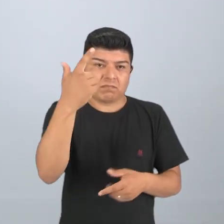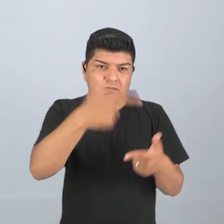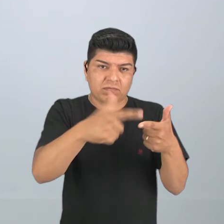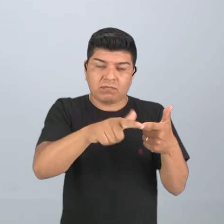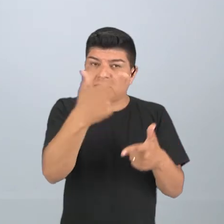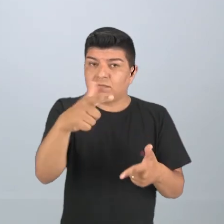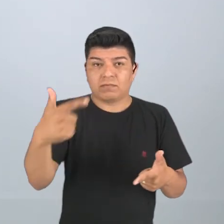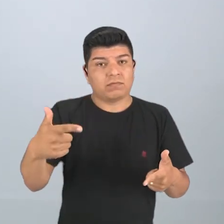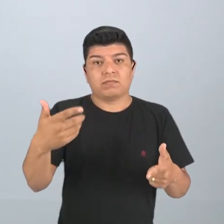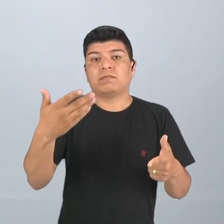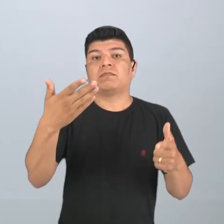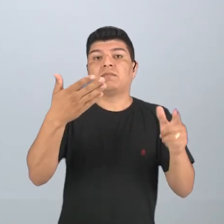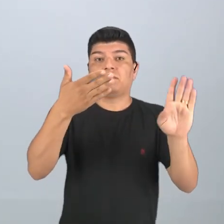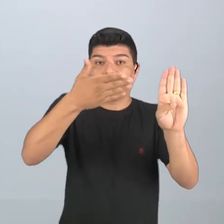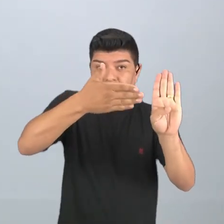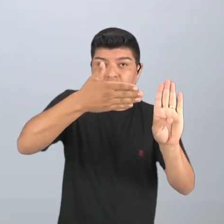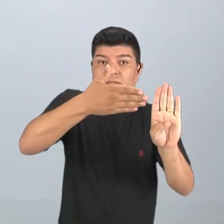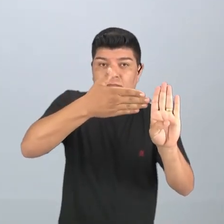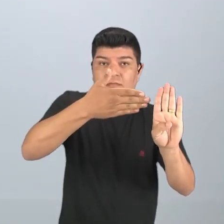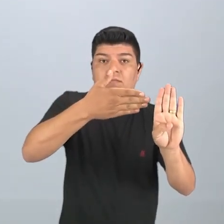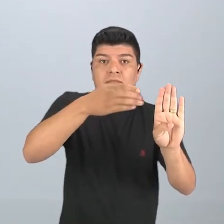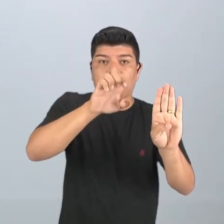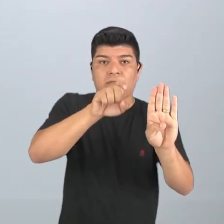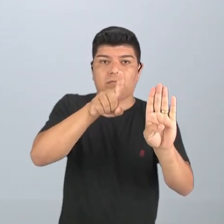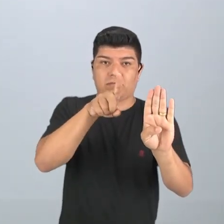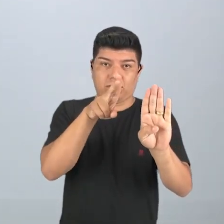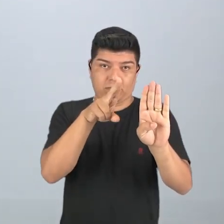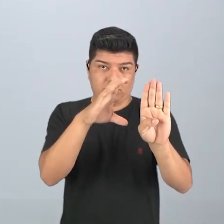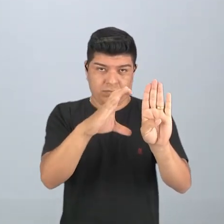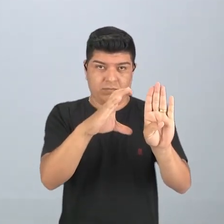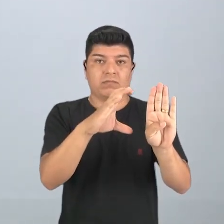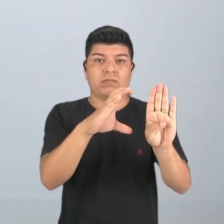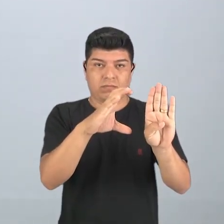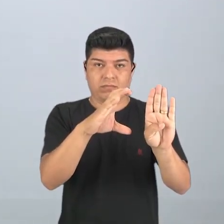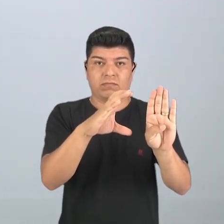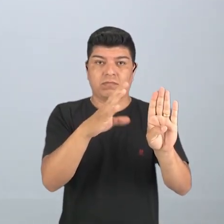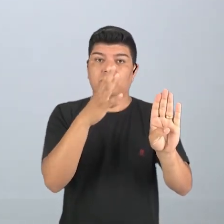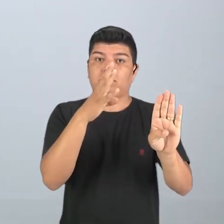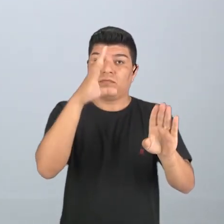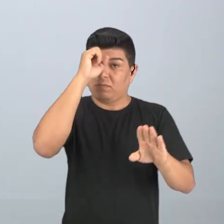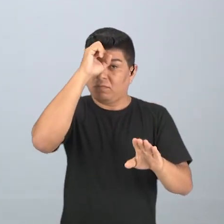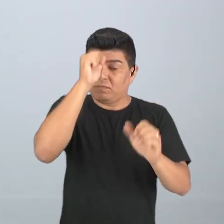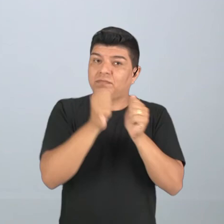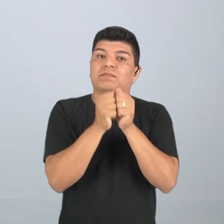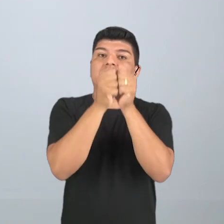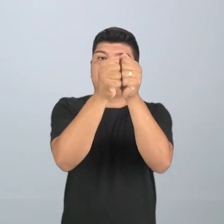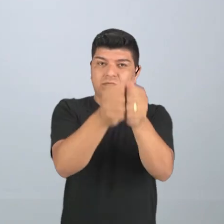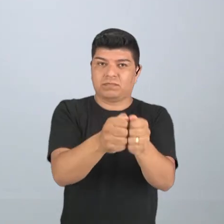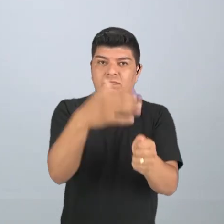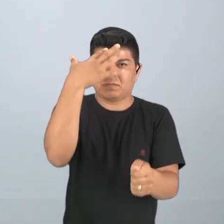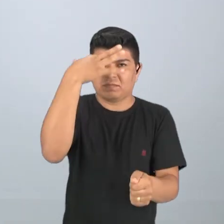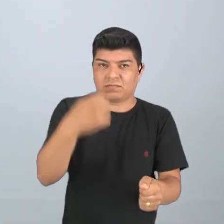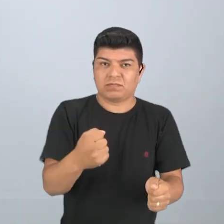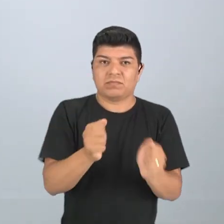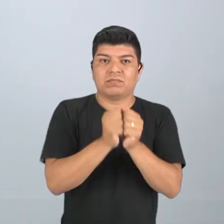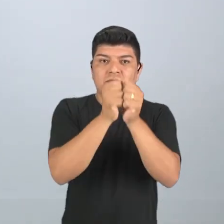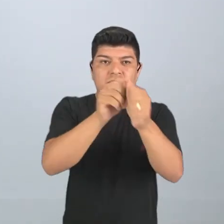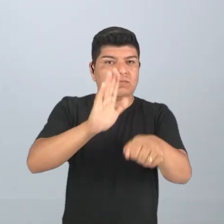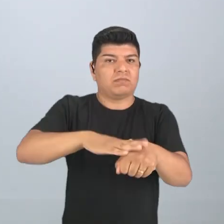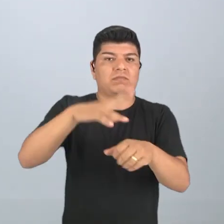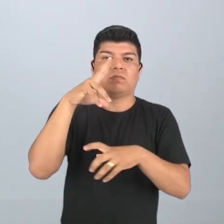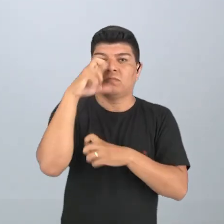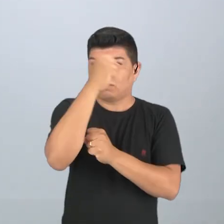problema, você vai lá na nossa plataforma Eduque e vamos aprender juntos. Você sabia que juntos nós somos